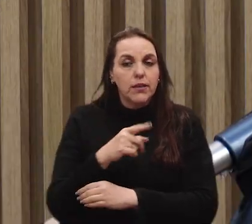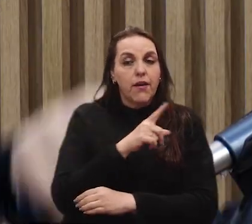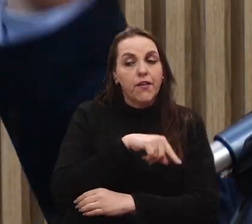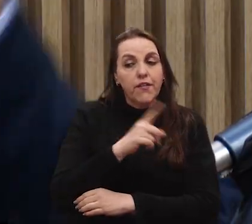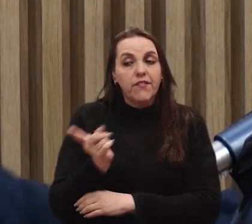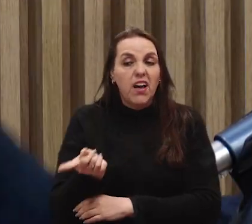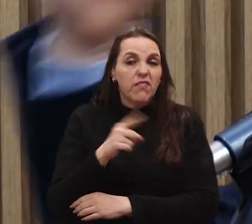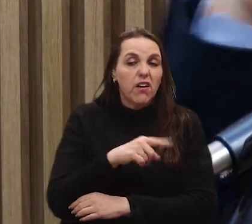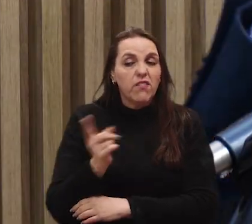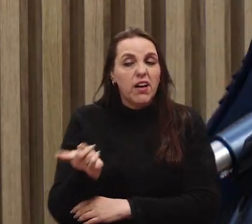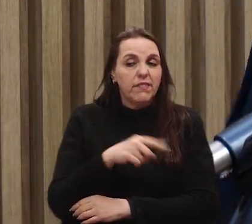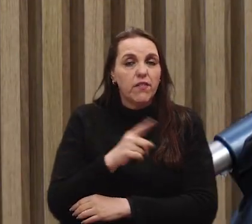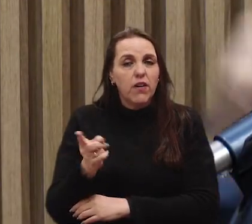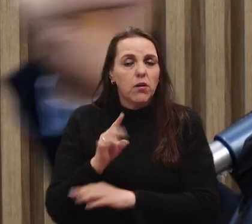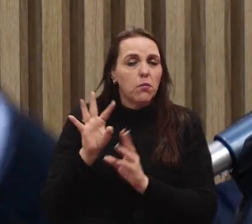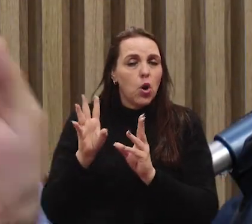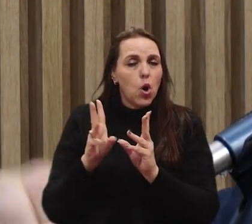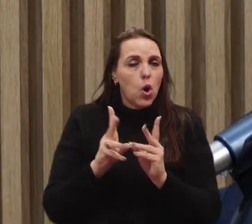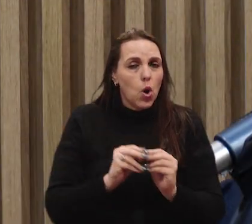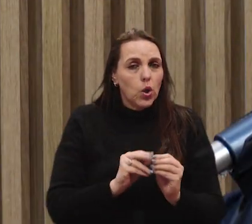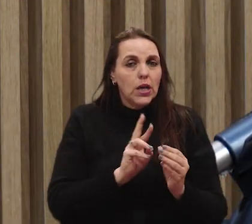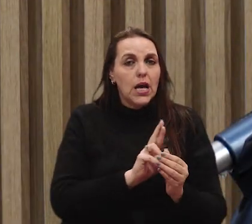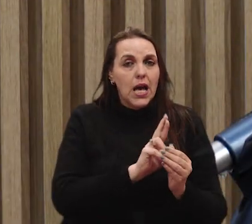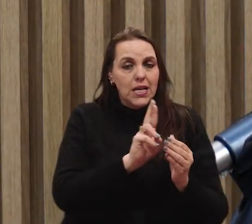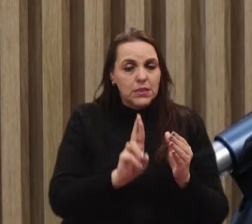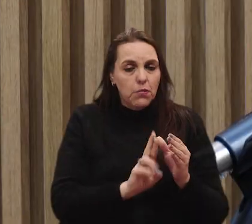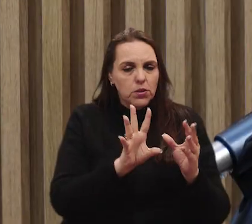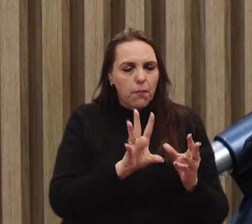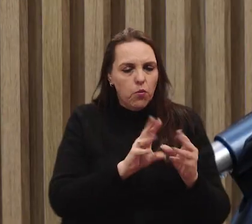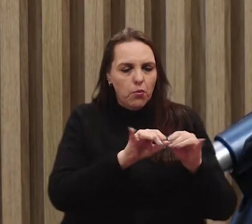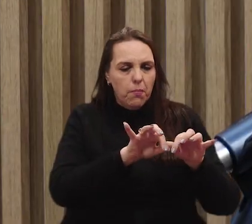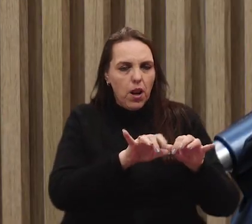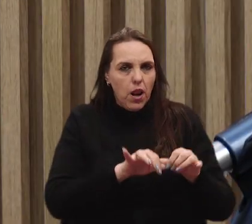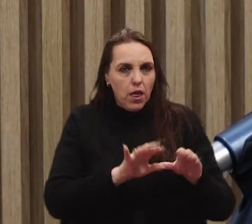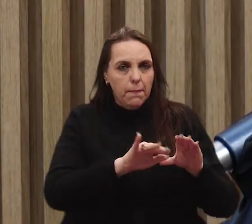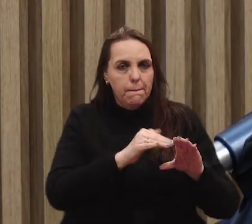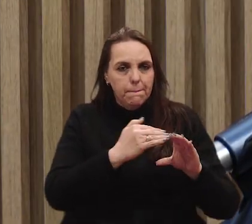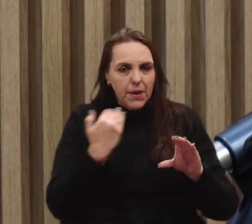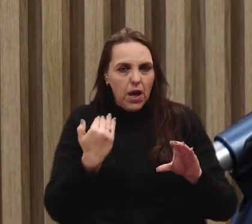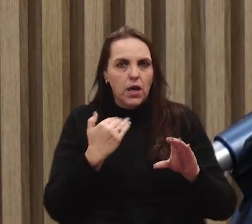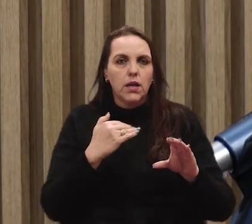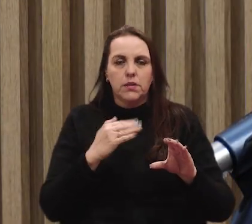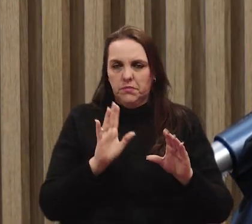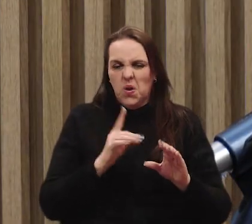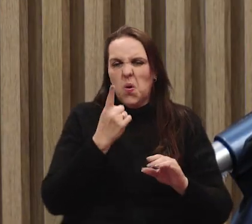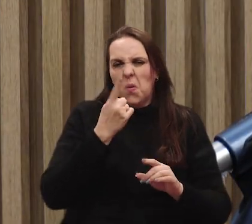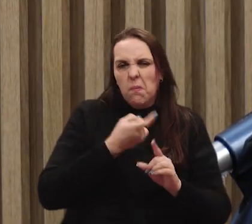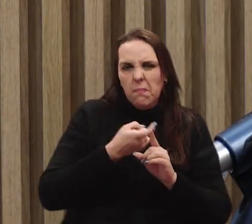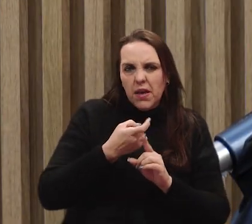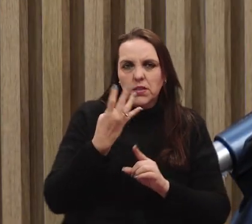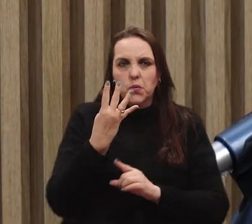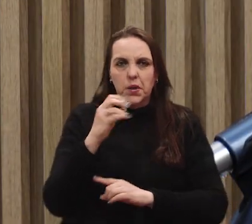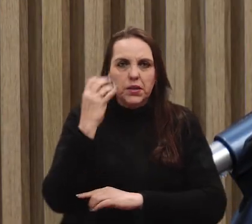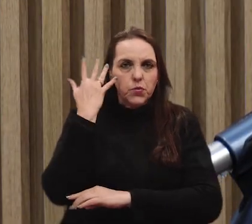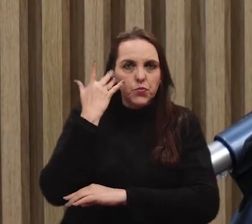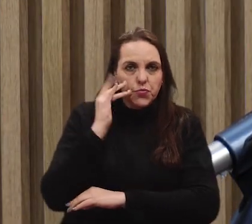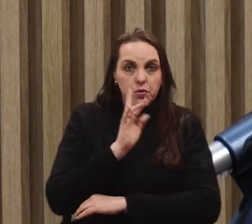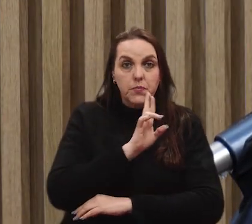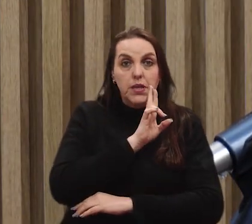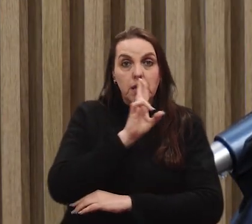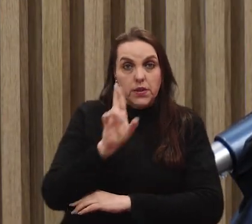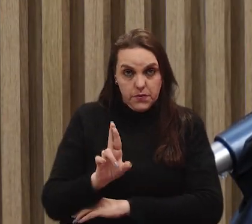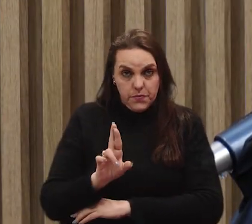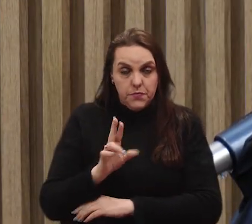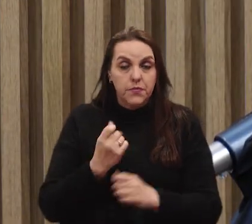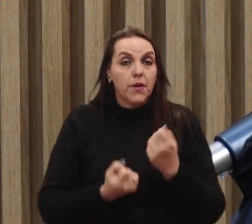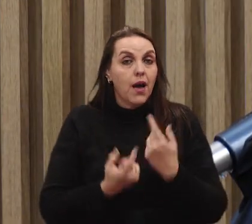o tempo de voltar, o tempo de nós condensar essa resposta e encaminhar para o consumidor. Então, normalmente, a gente pede um mês ou 40 dias para dar esse retorno.